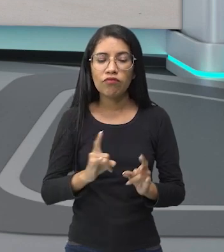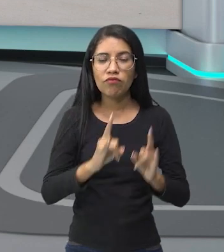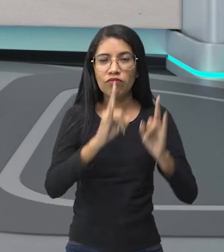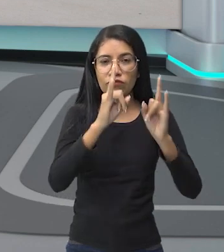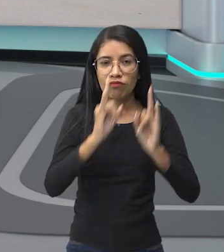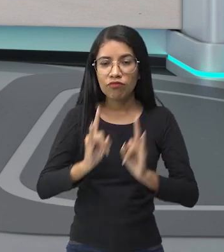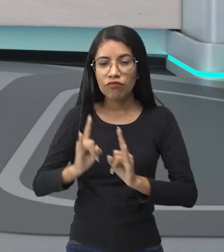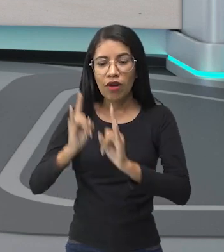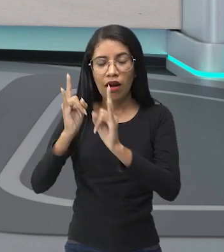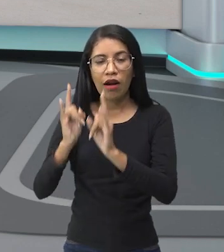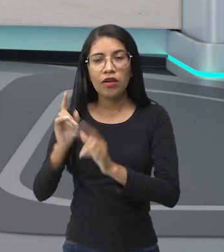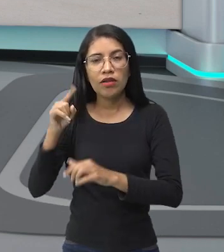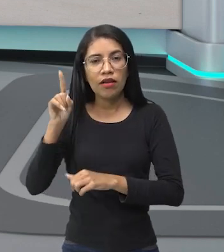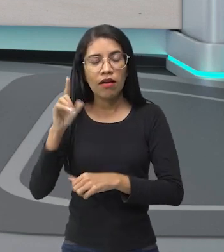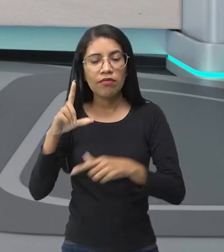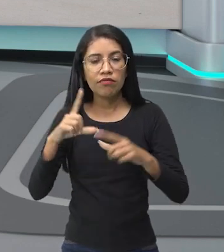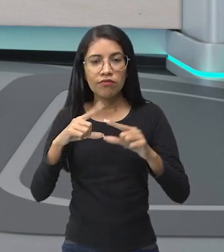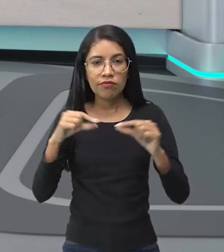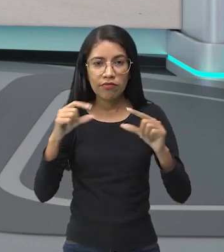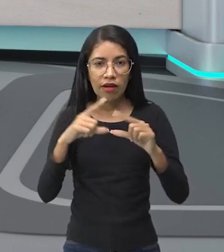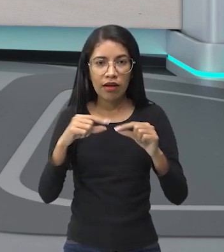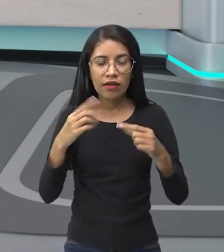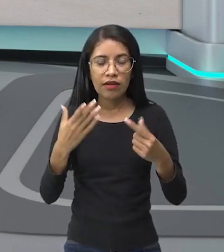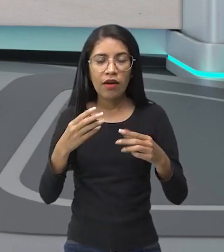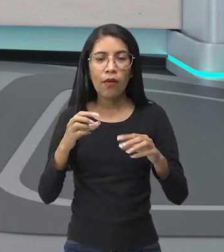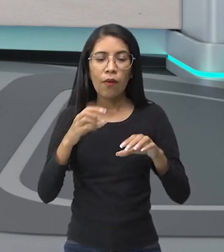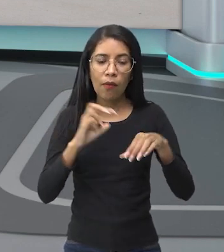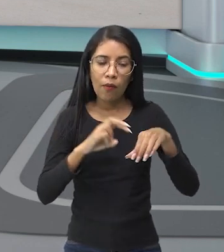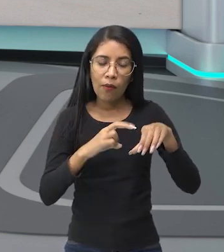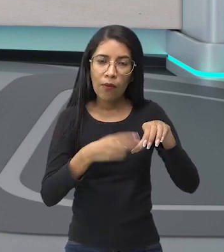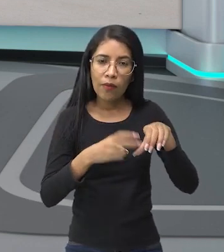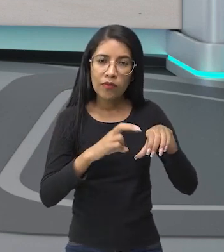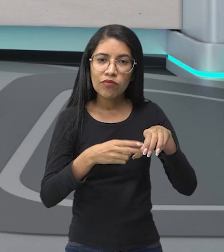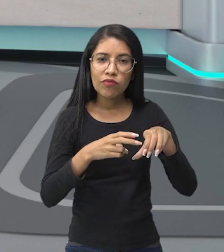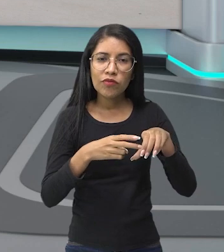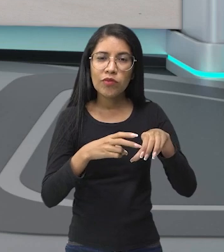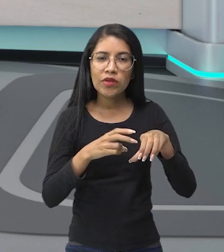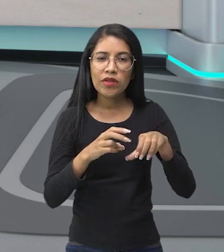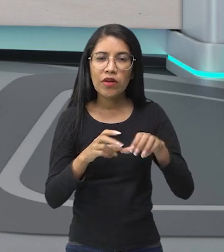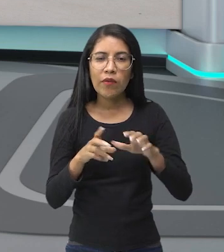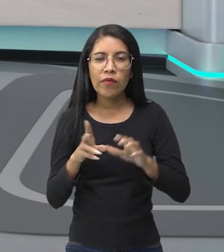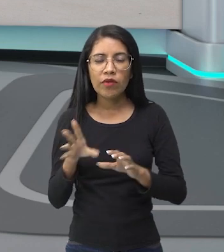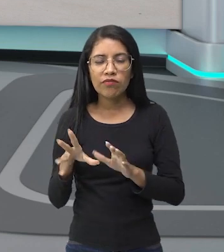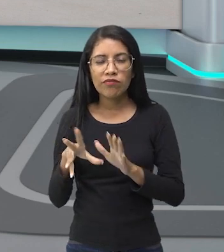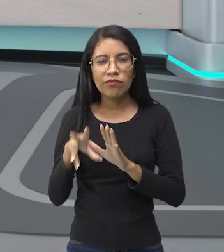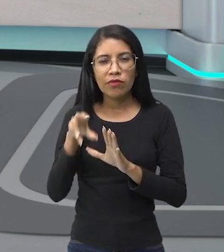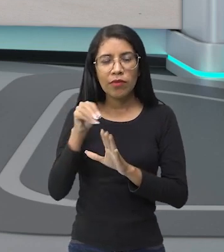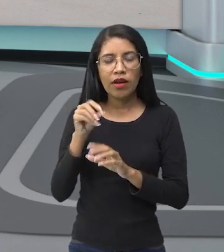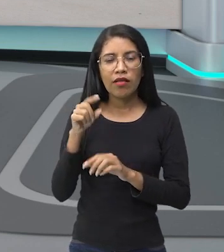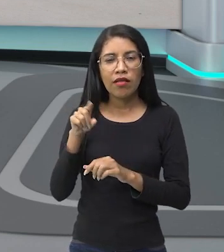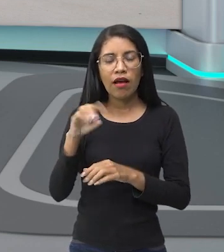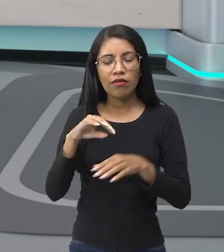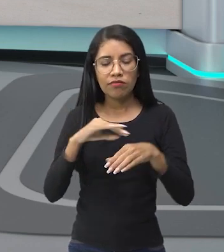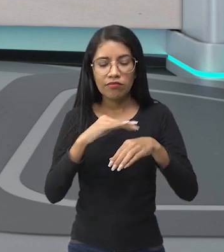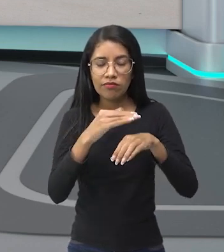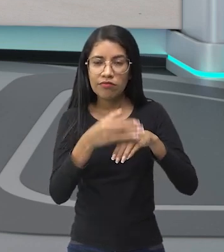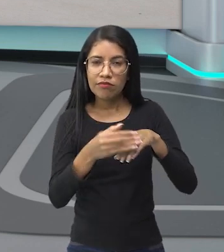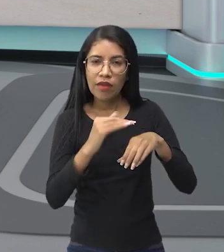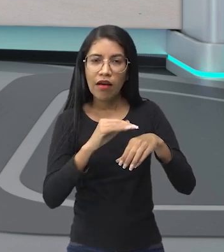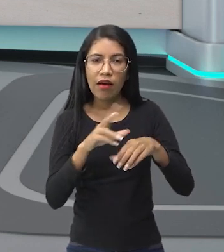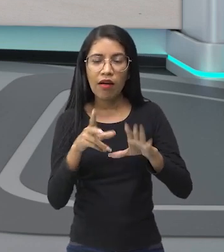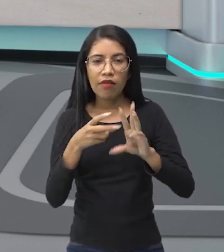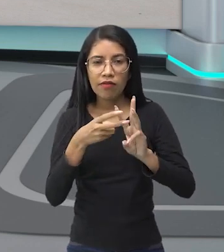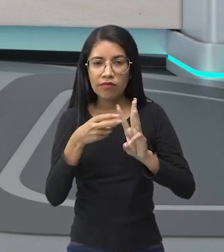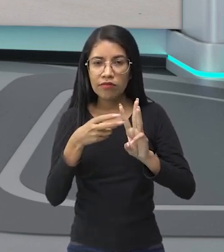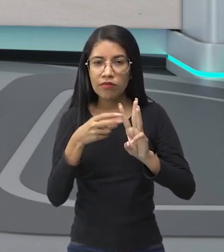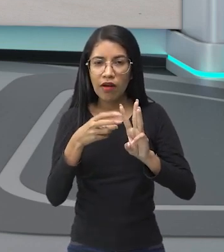prédios, os edifícios de Brasília. Então, o Museu de Brasília, ele tem a inspiração dele na oca do nosso